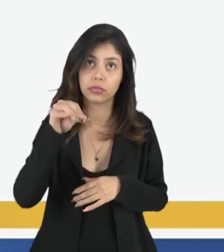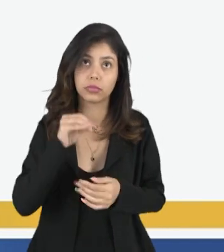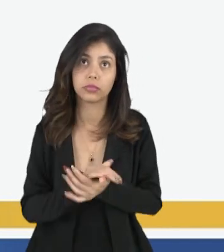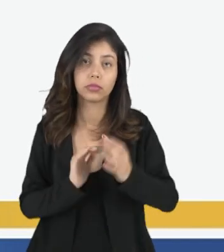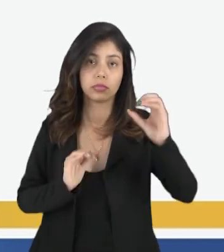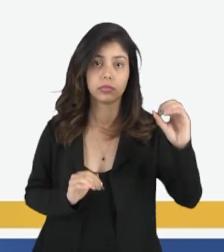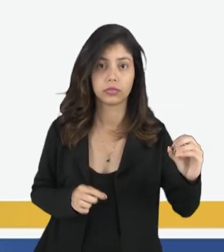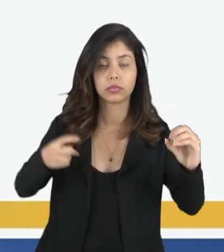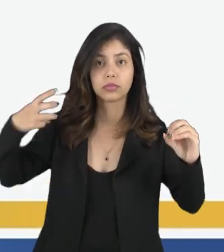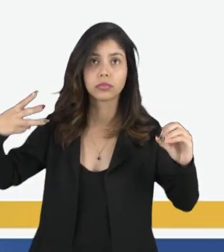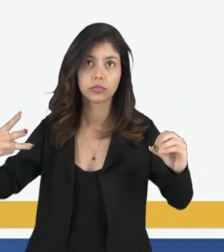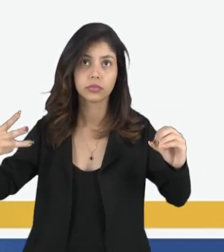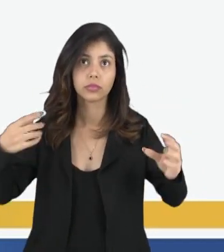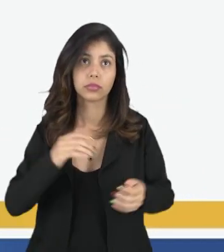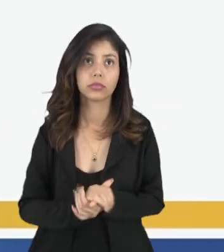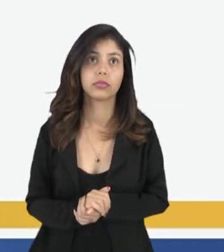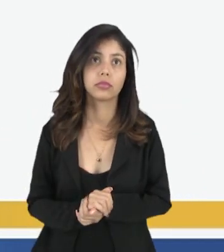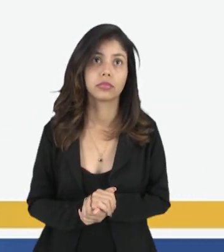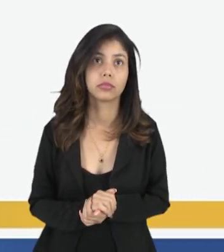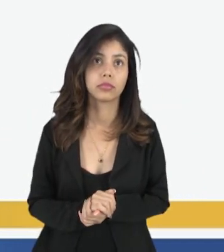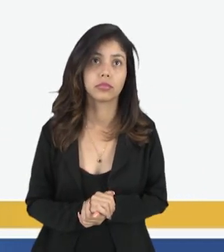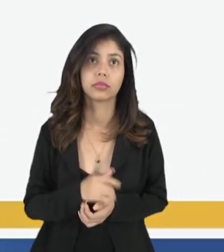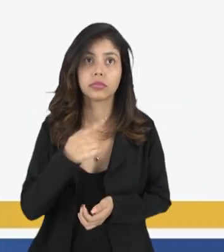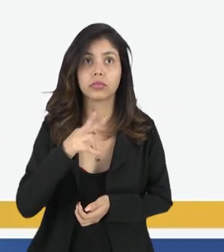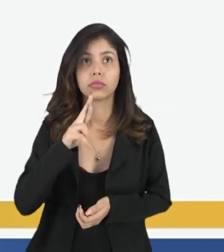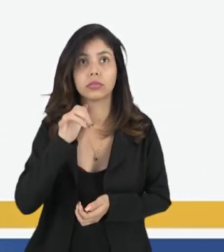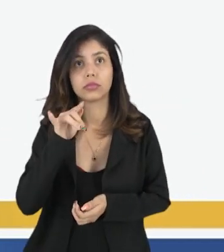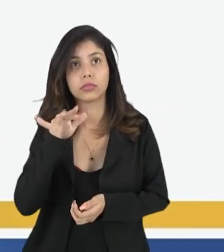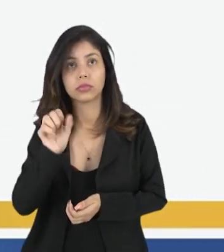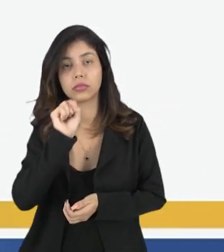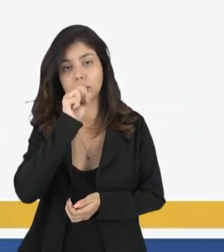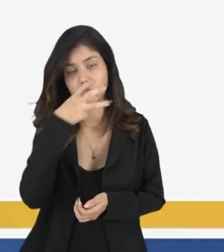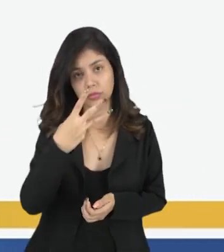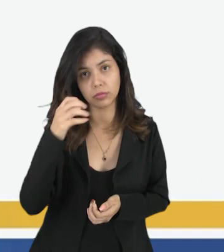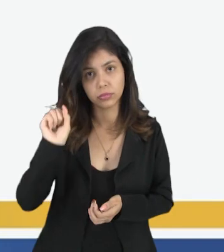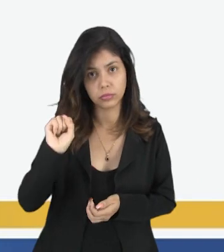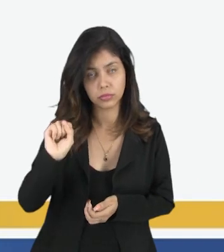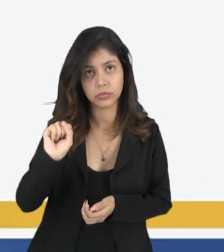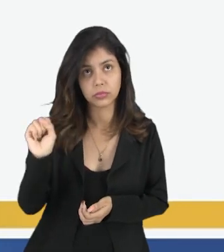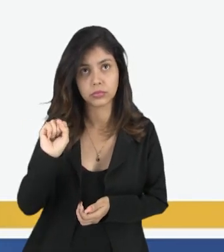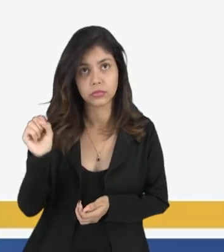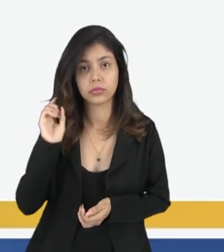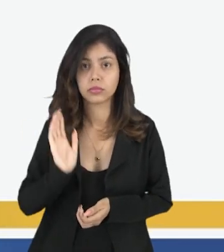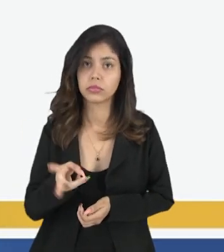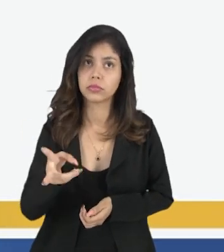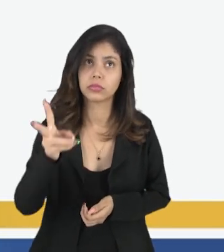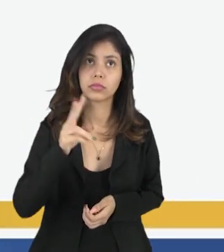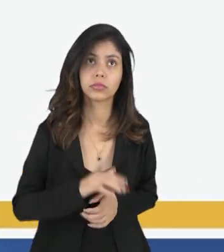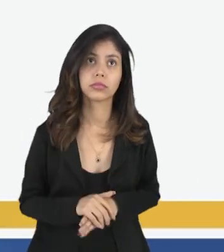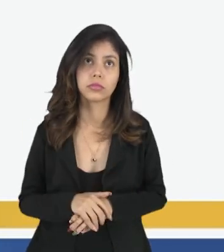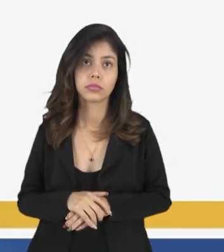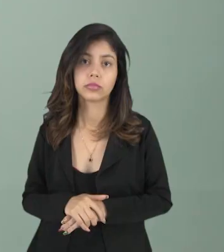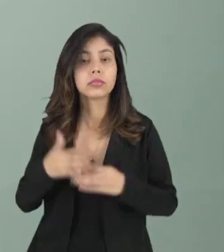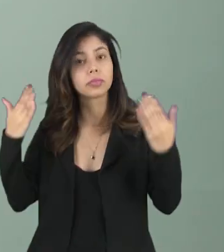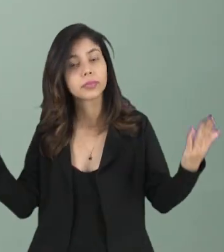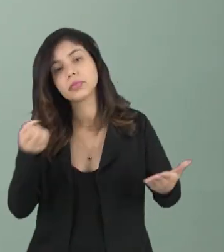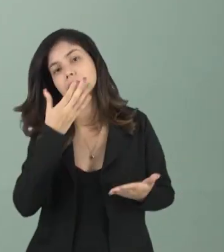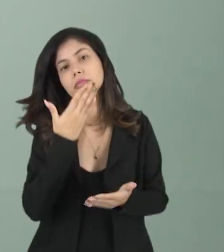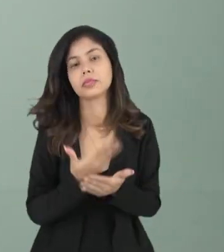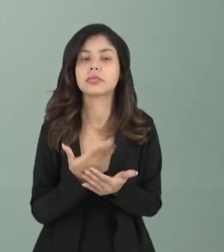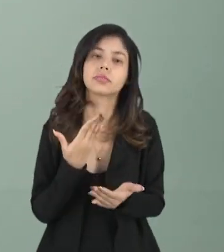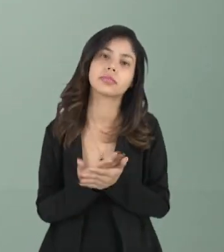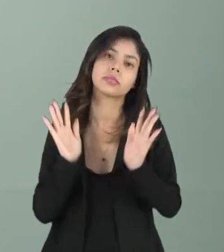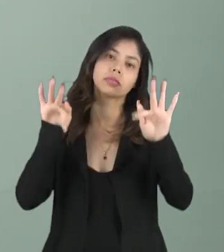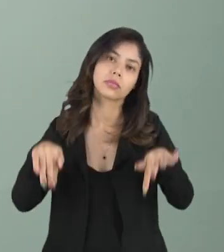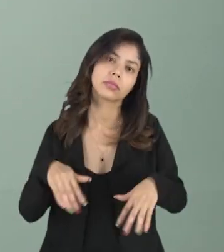retrógrado, entre 0 e 3, e é progressivo de 3 segundos em diante. Bem, pessoal, nós vamos